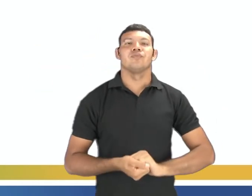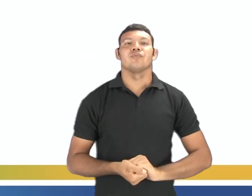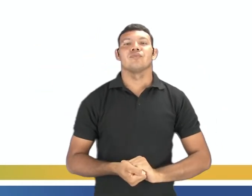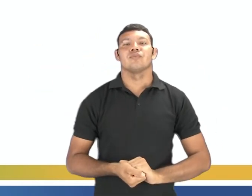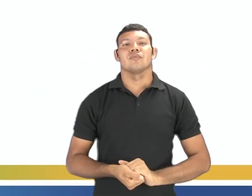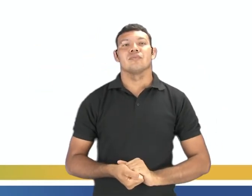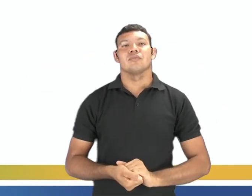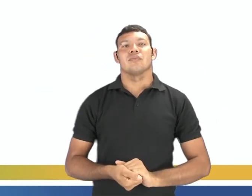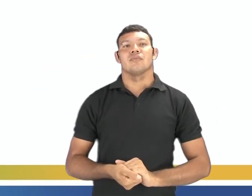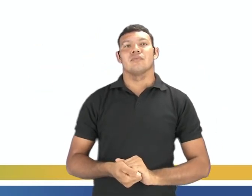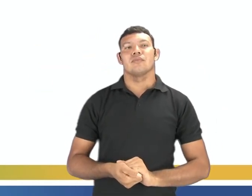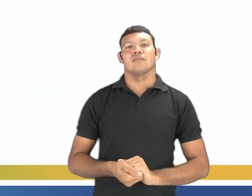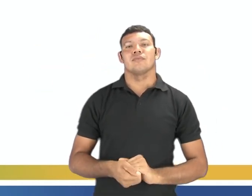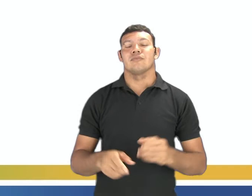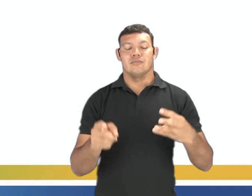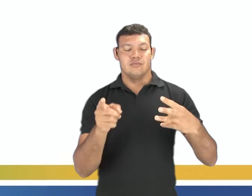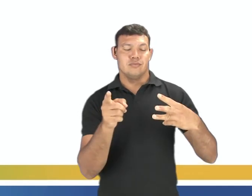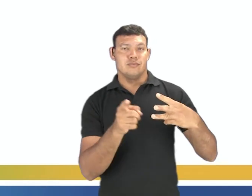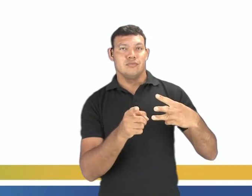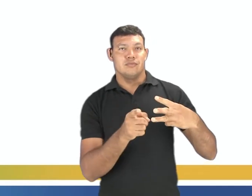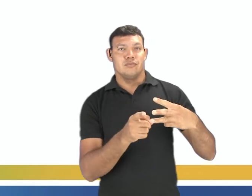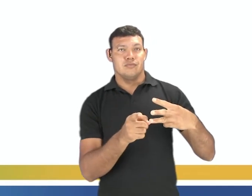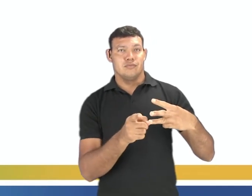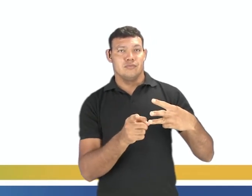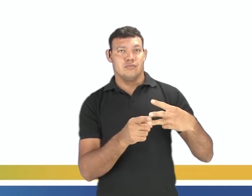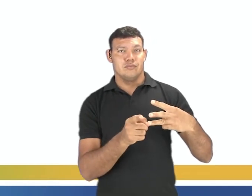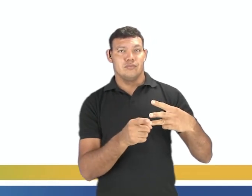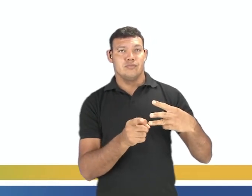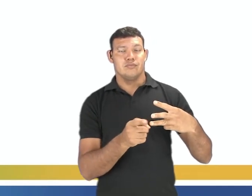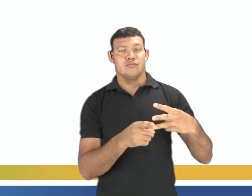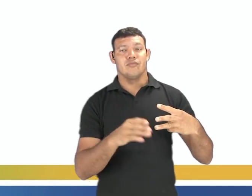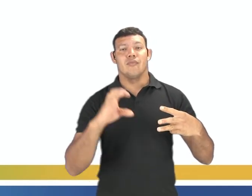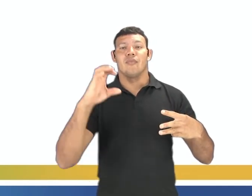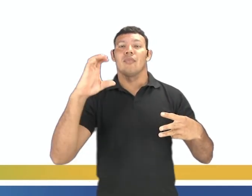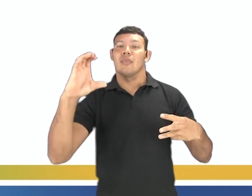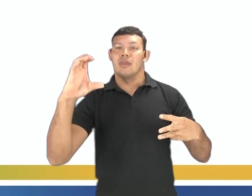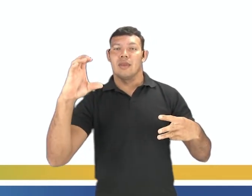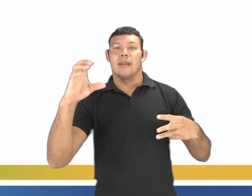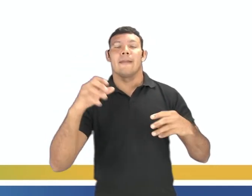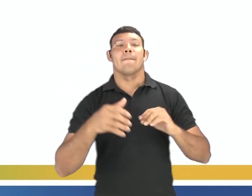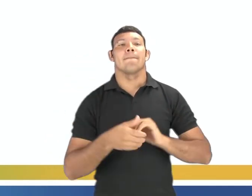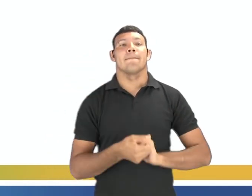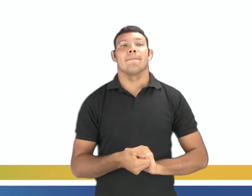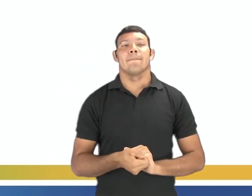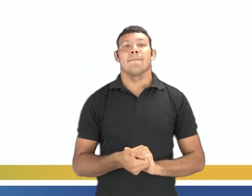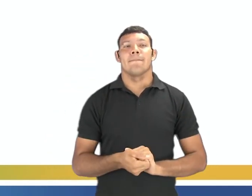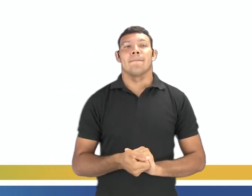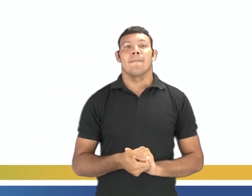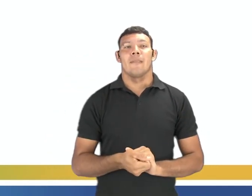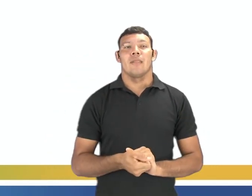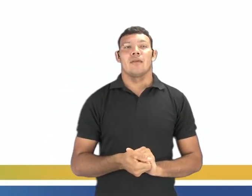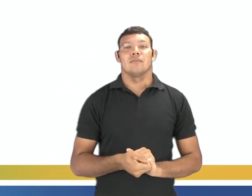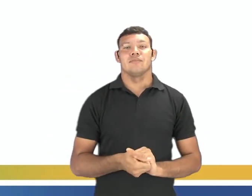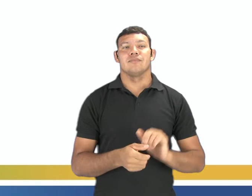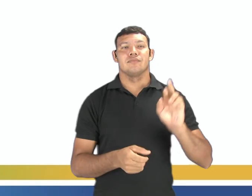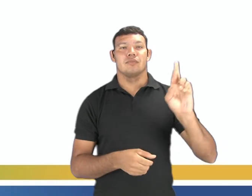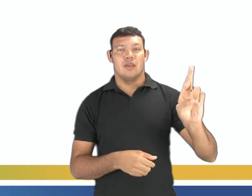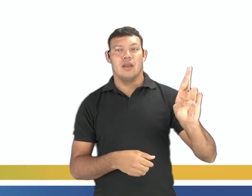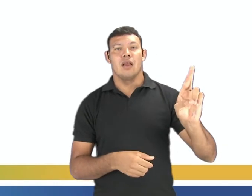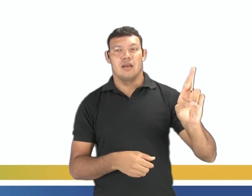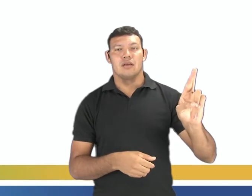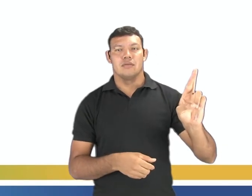e nós temos também ainda há o quarto caso qr concorrente com a